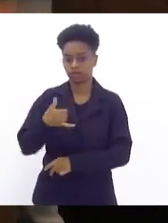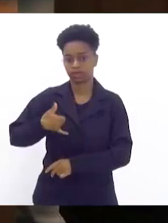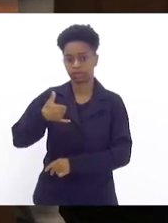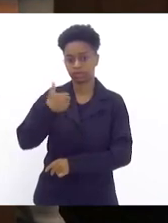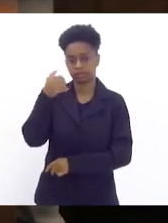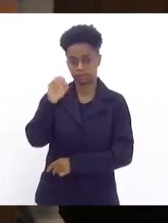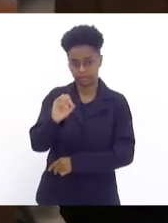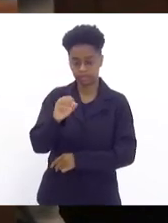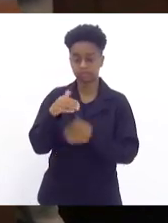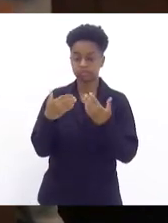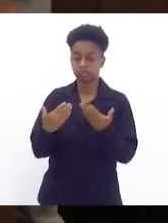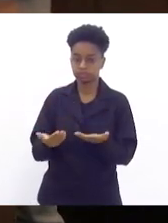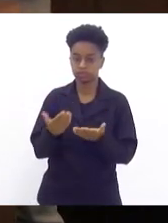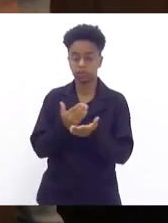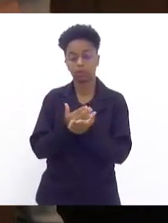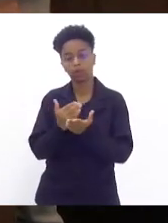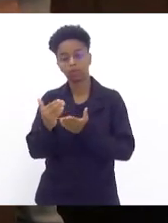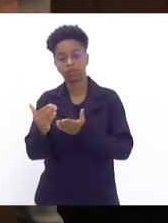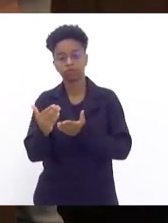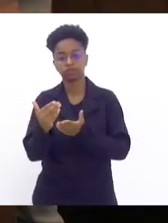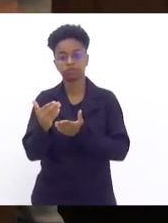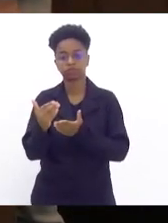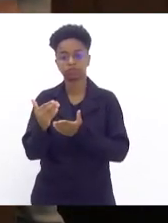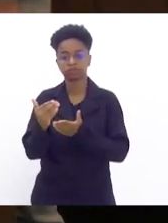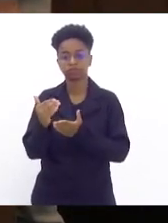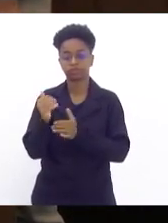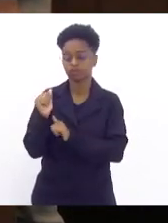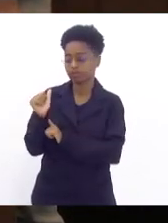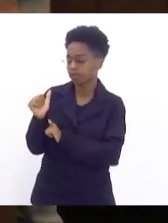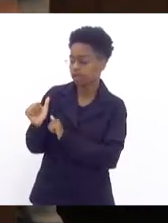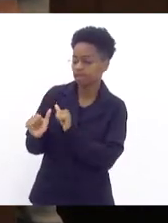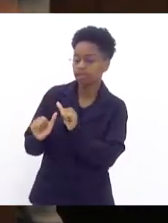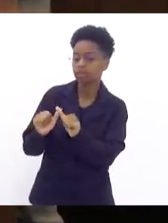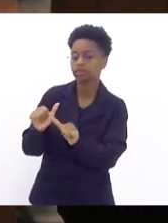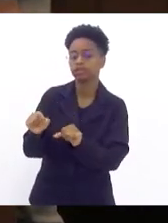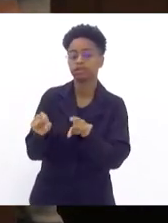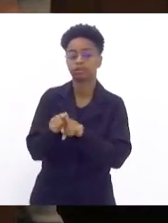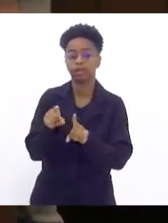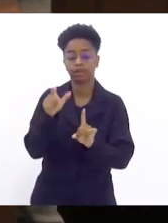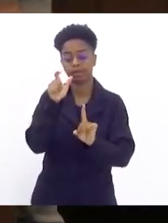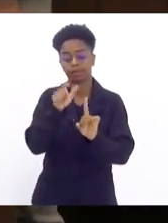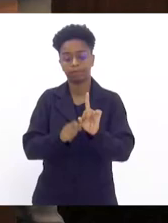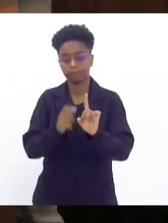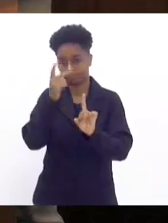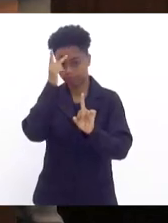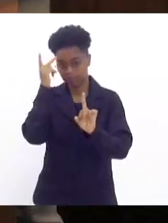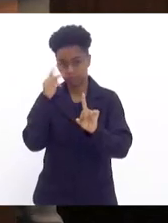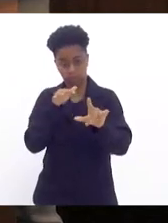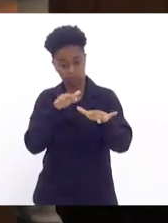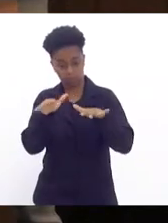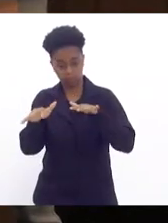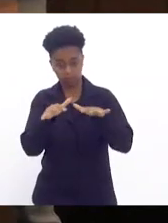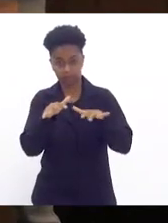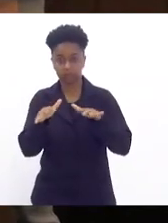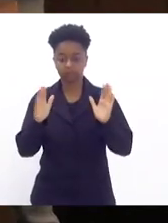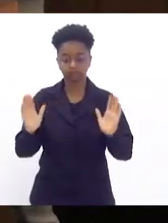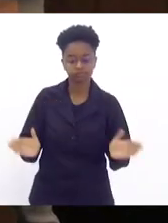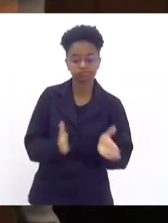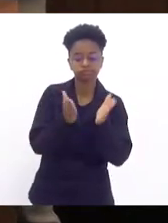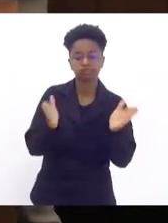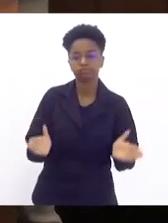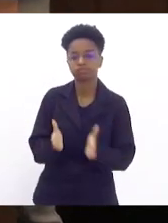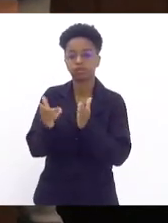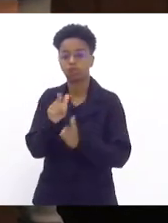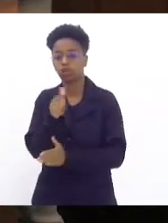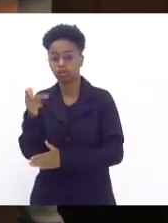começou a se transformar também nessa pessoa que mobilizava pessoas que estavam sendo